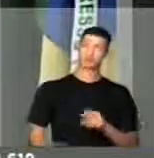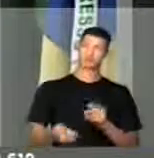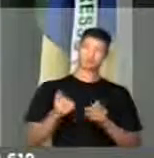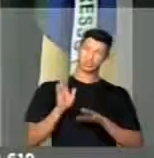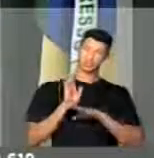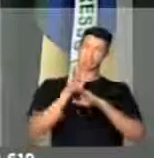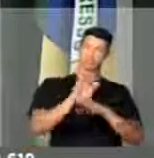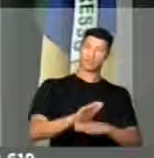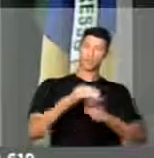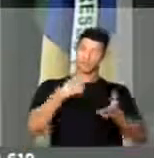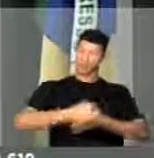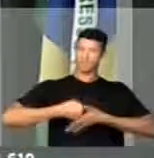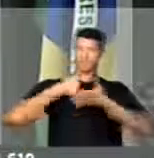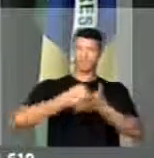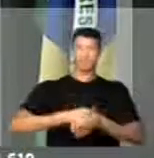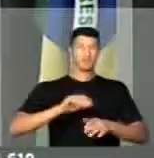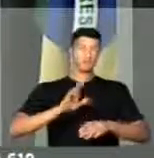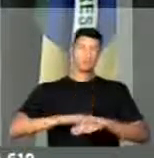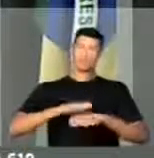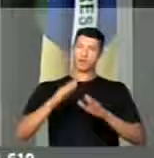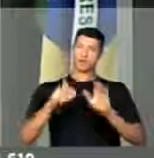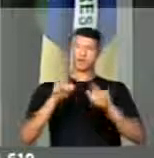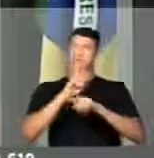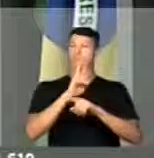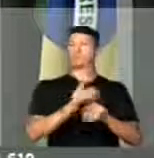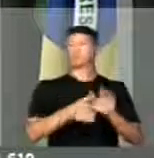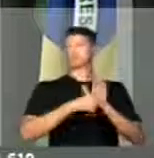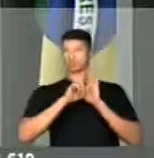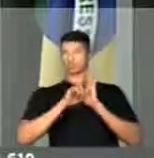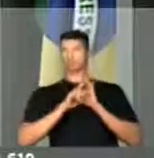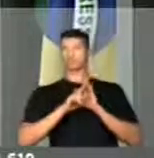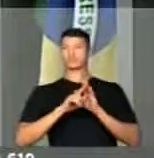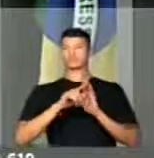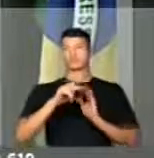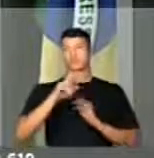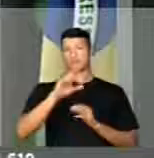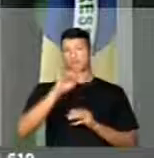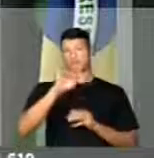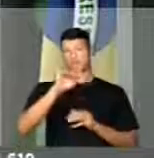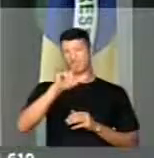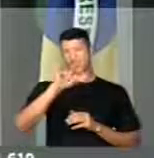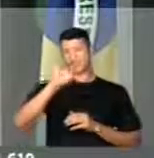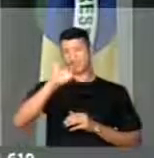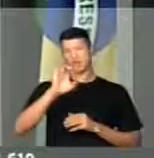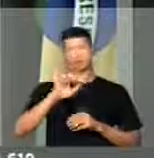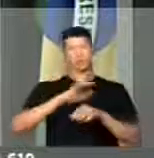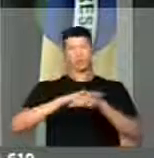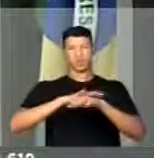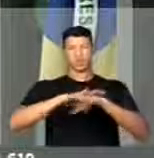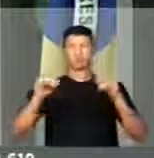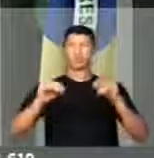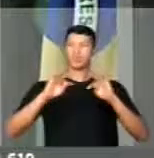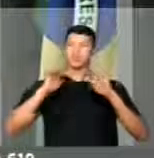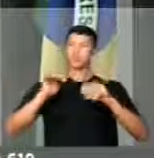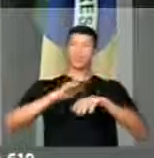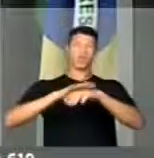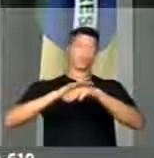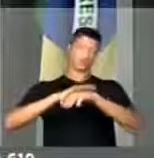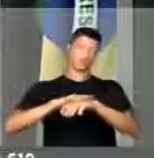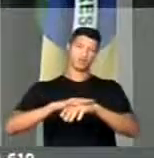prover um enfrentamento mais preventivo, profilático e curativo da doença, sobre todas as suas